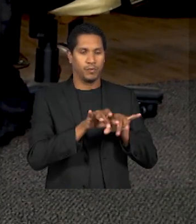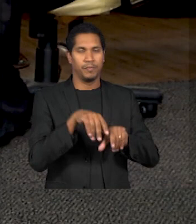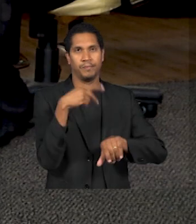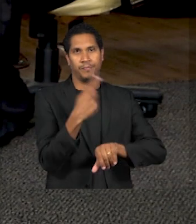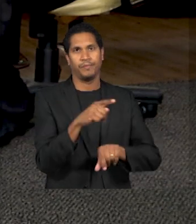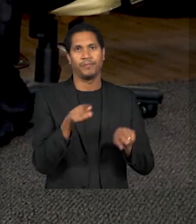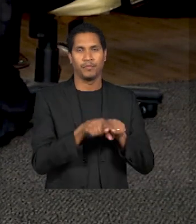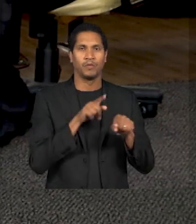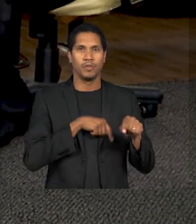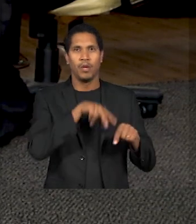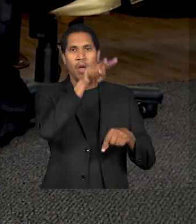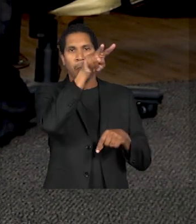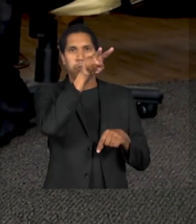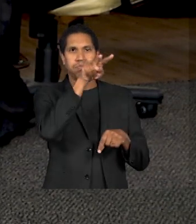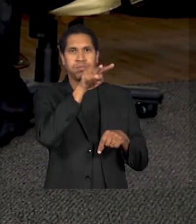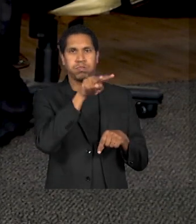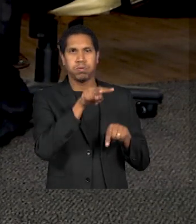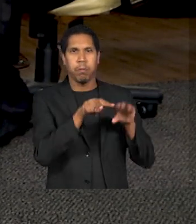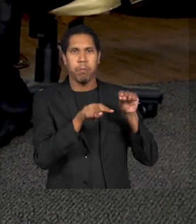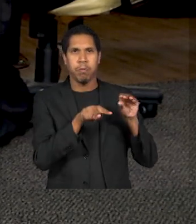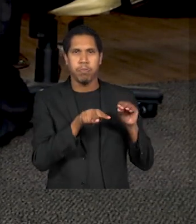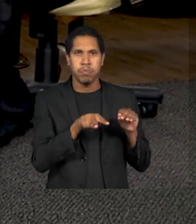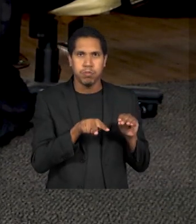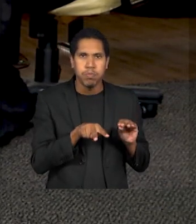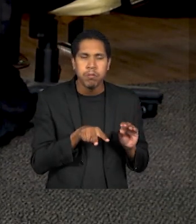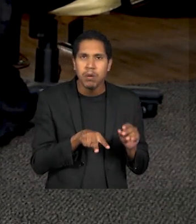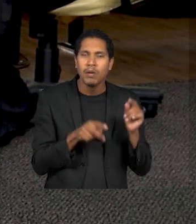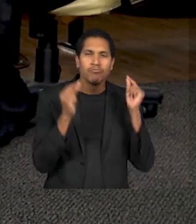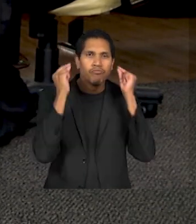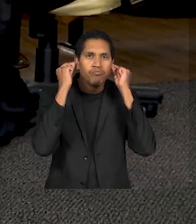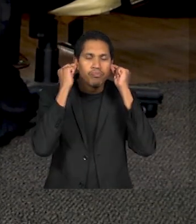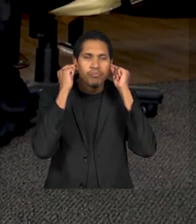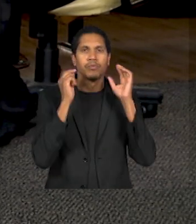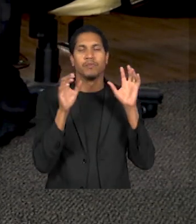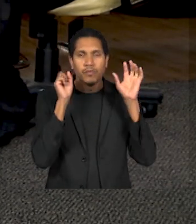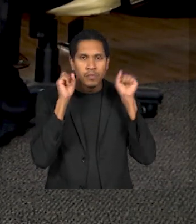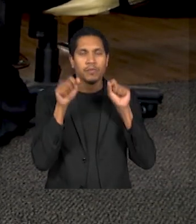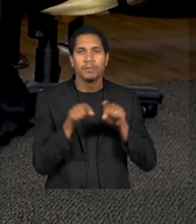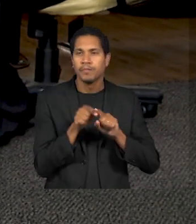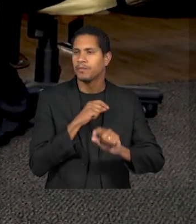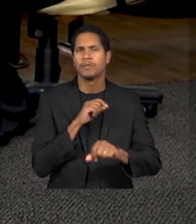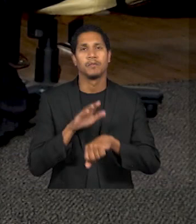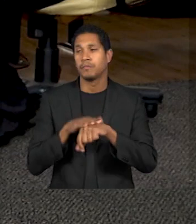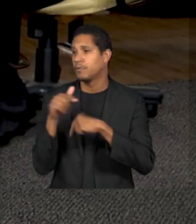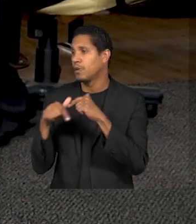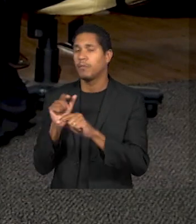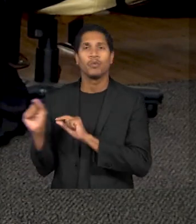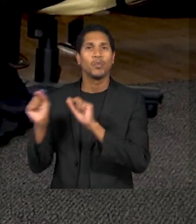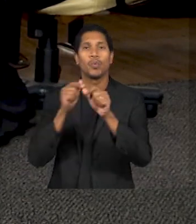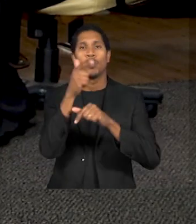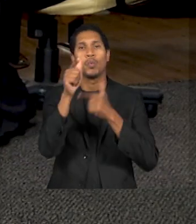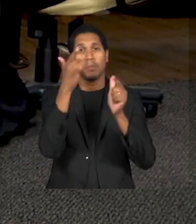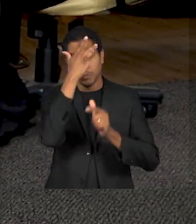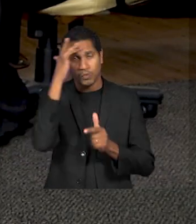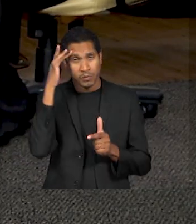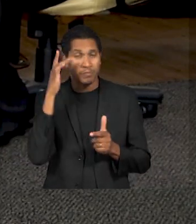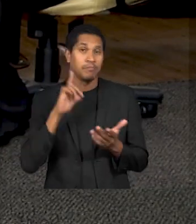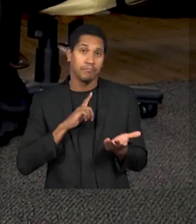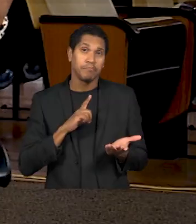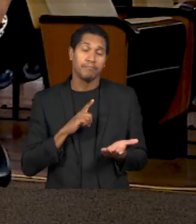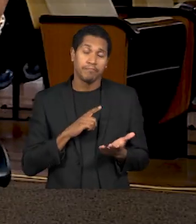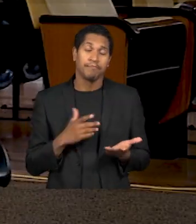lá a leitura, né, ele faz o trabalho dele normal, igual uma pessoa que não tem a